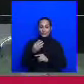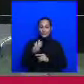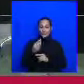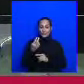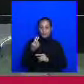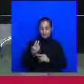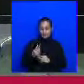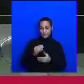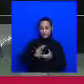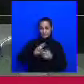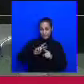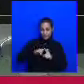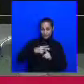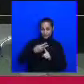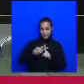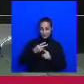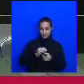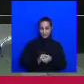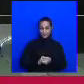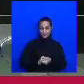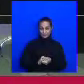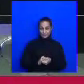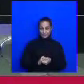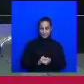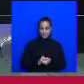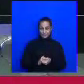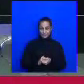2542 da dupla Sena.